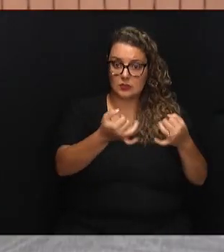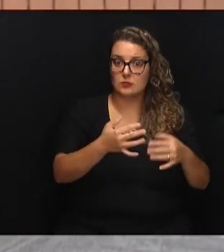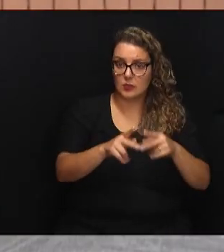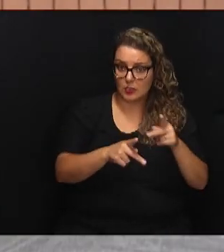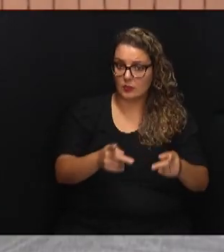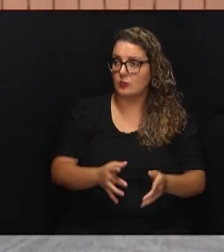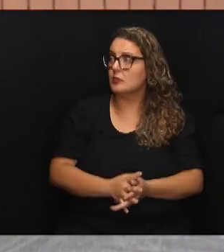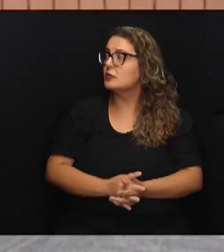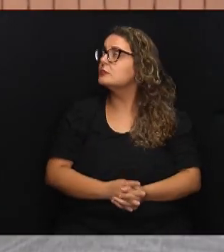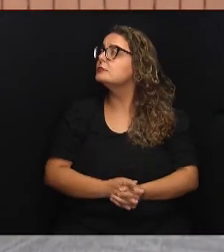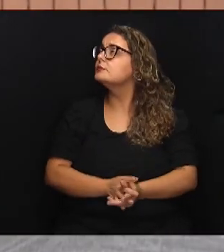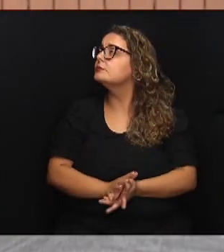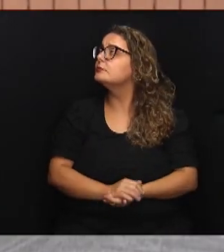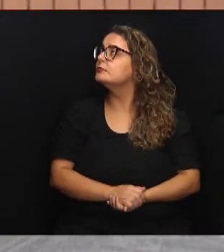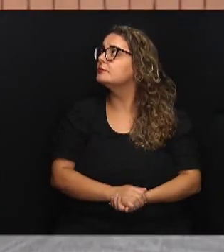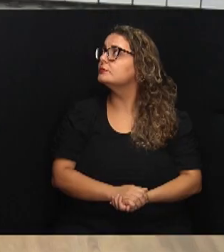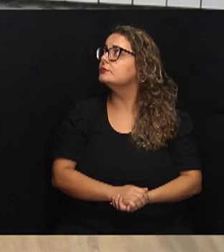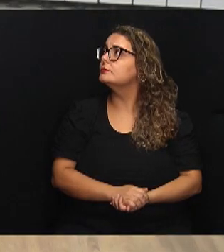população.